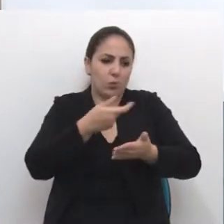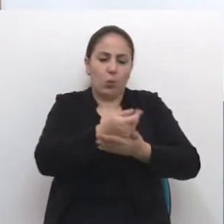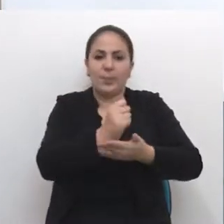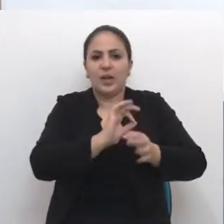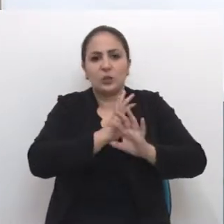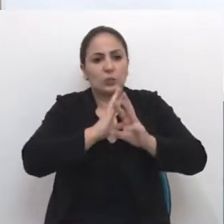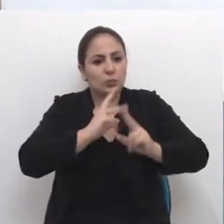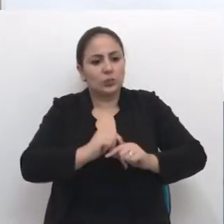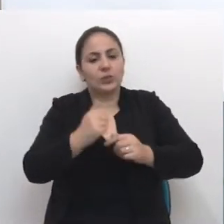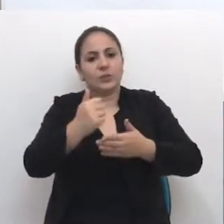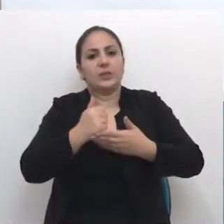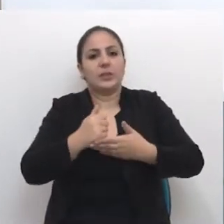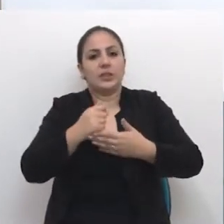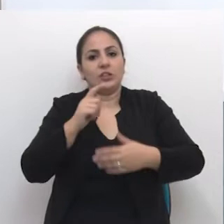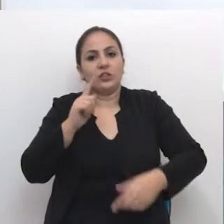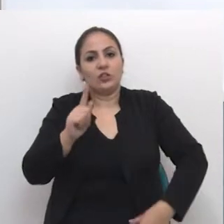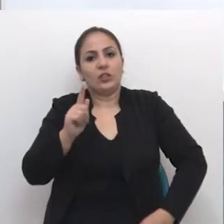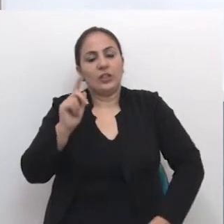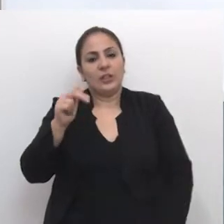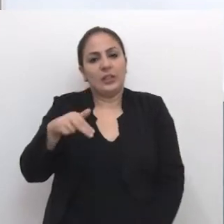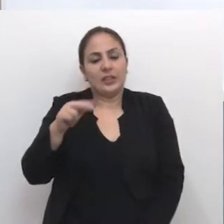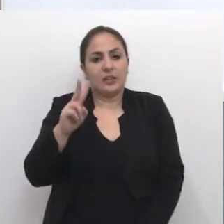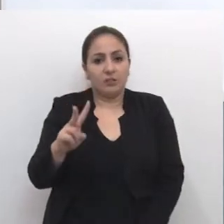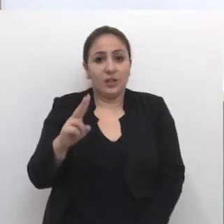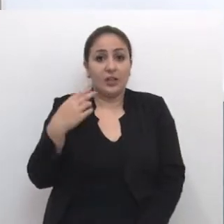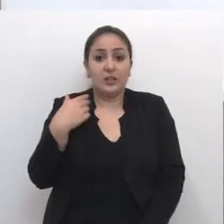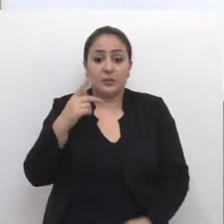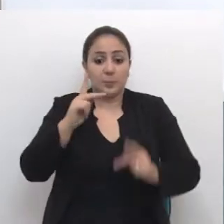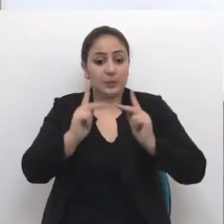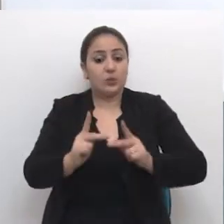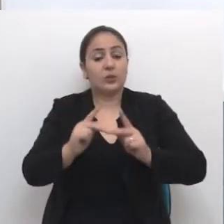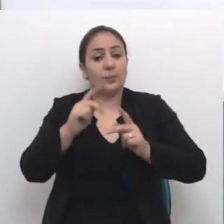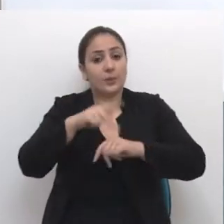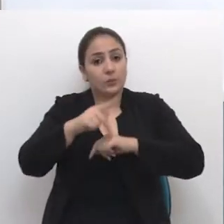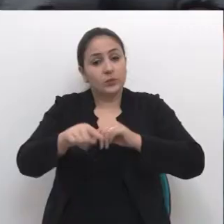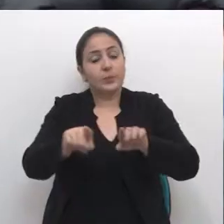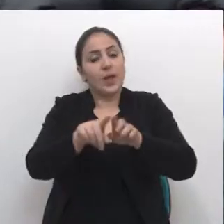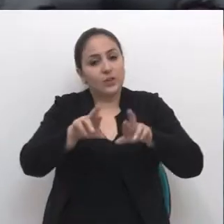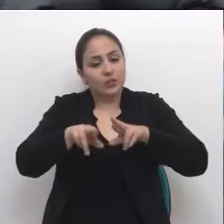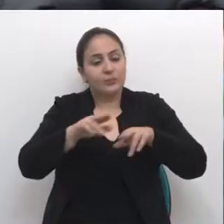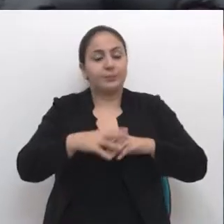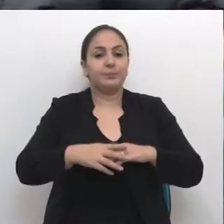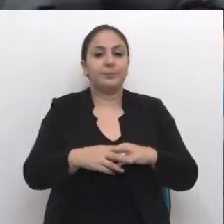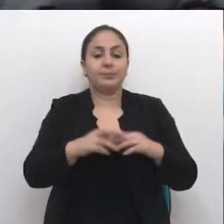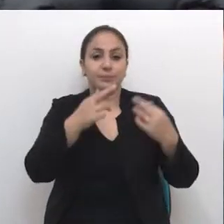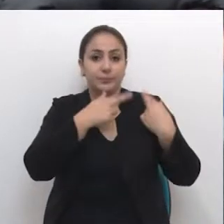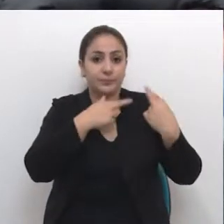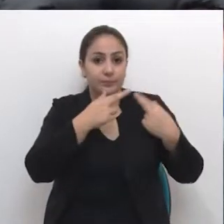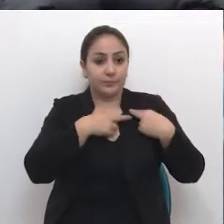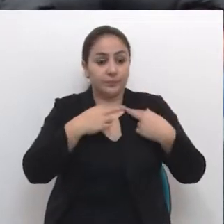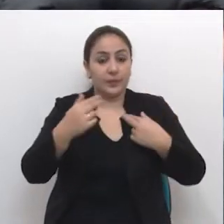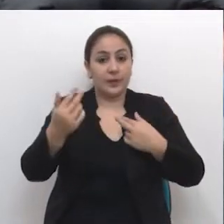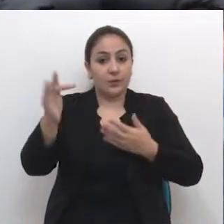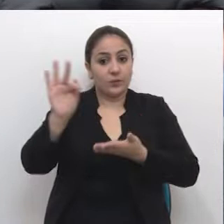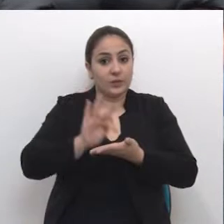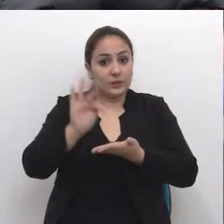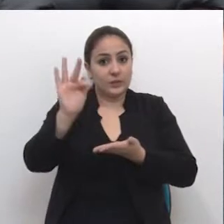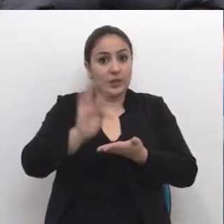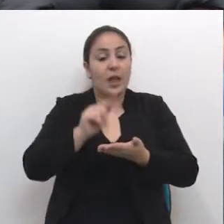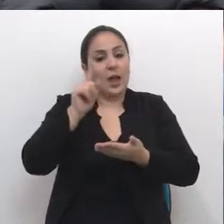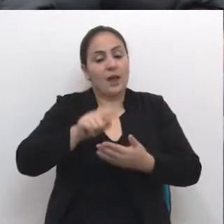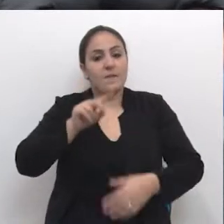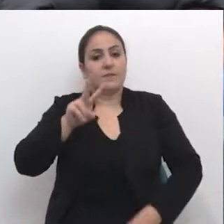vai trazer o GNV aos nossos consumidores de Passo Fundo e da nossa região. O responsável pelo fornecimento